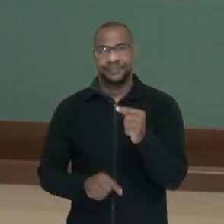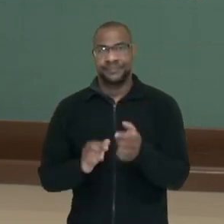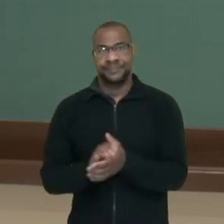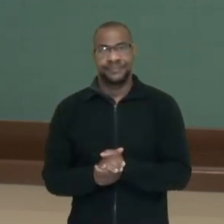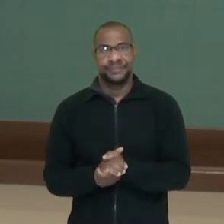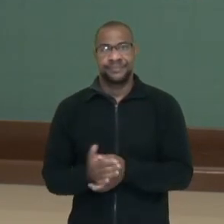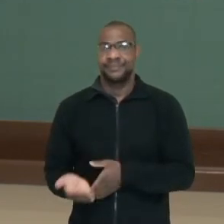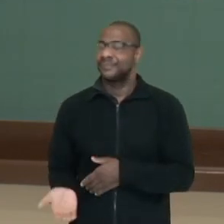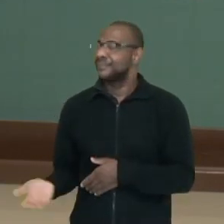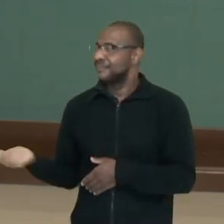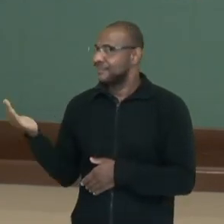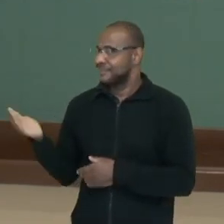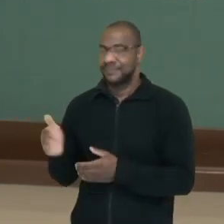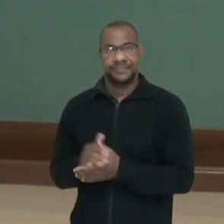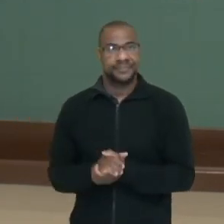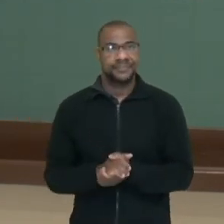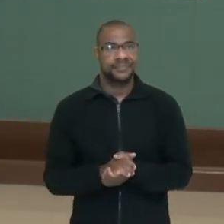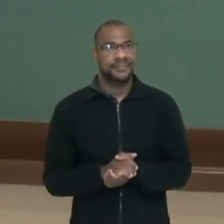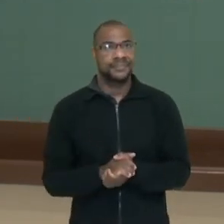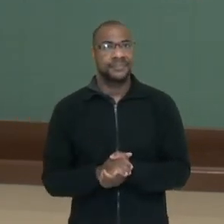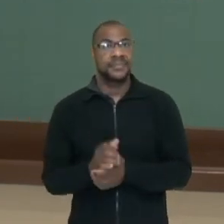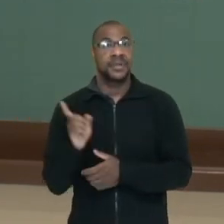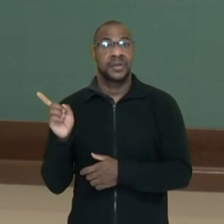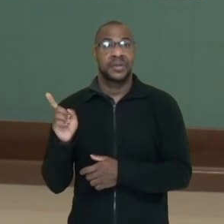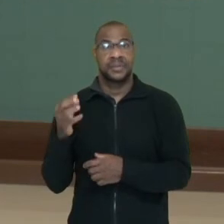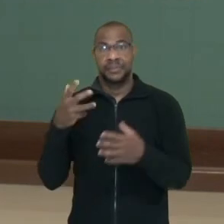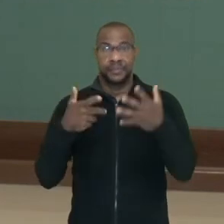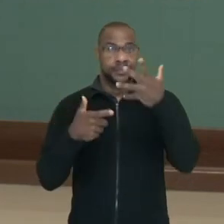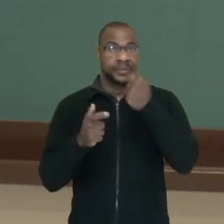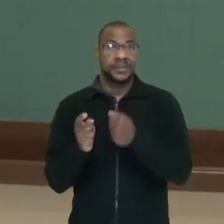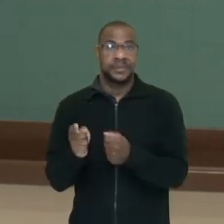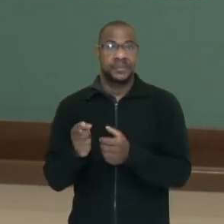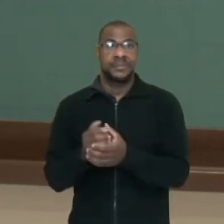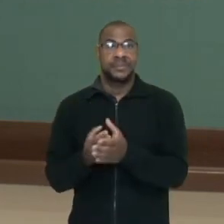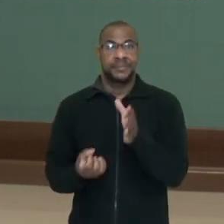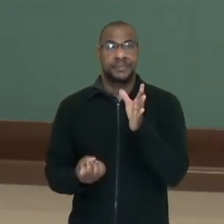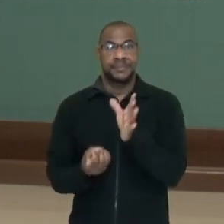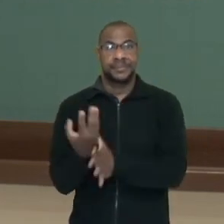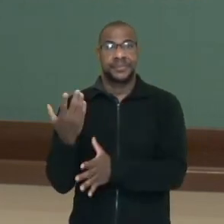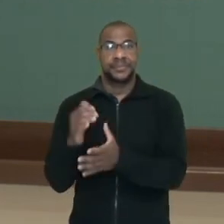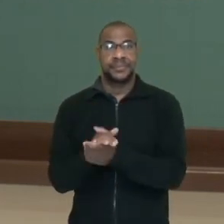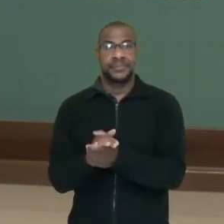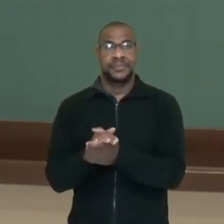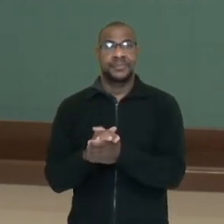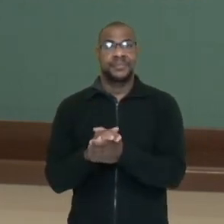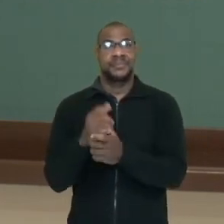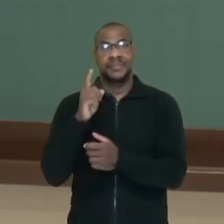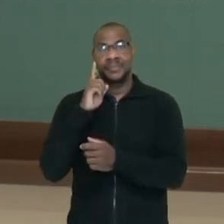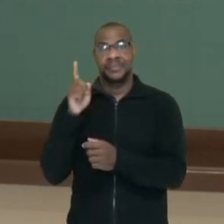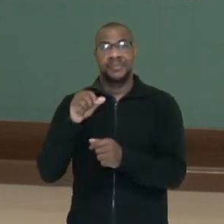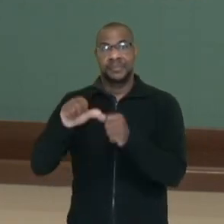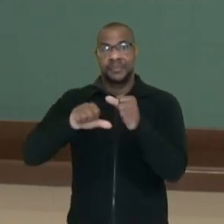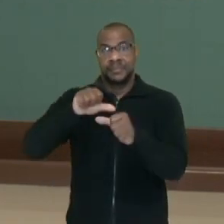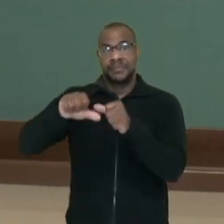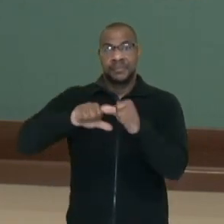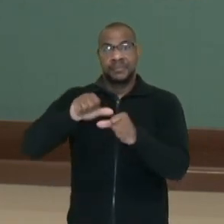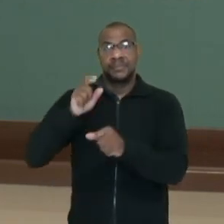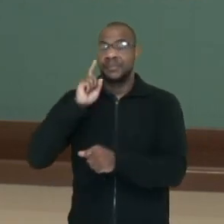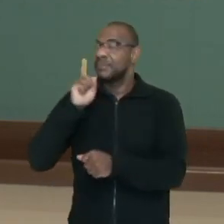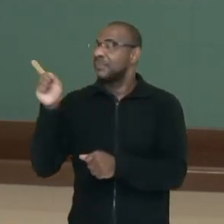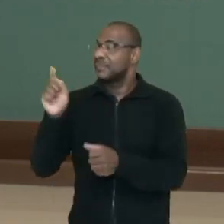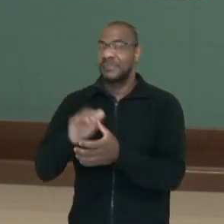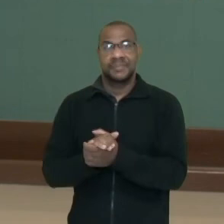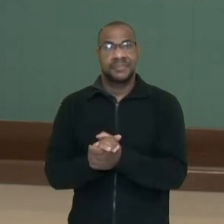360, certo? Então, olha lá que bonito que fica, né? Fazer os desenhos, ó, com quadrado, você pode mesclar duas